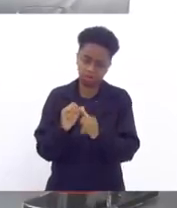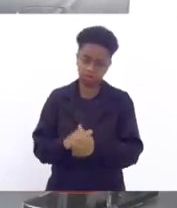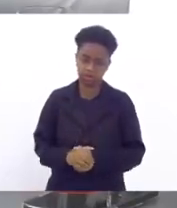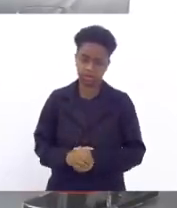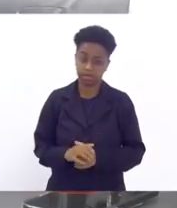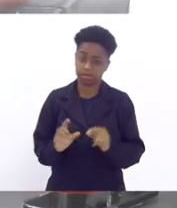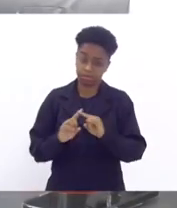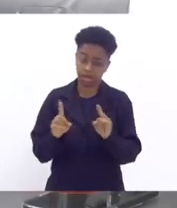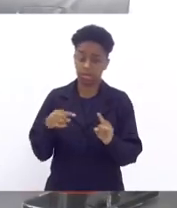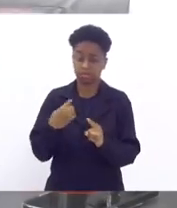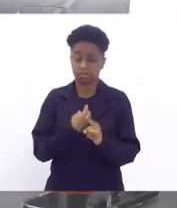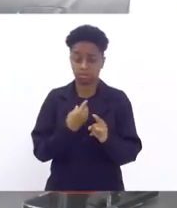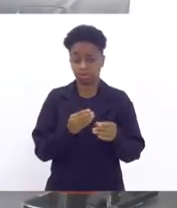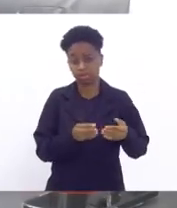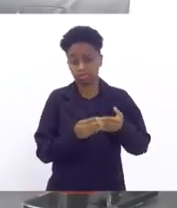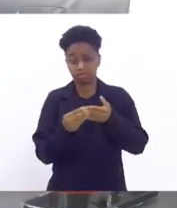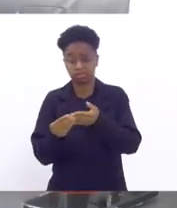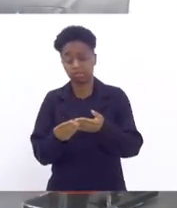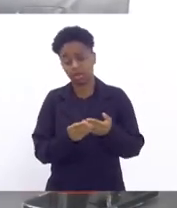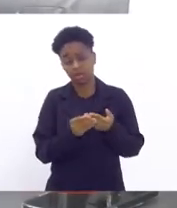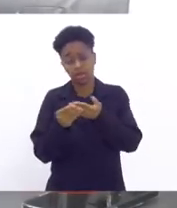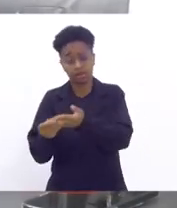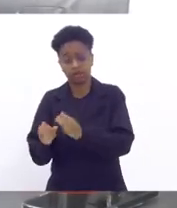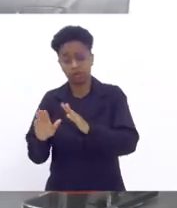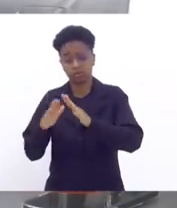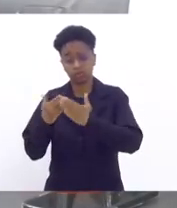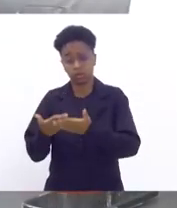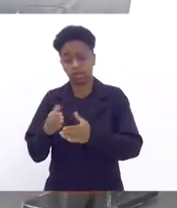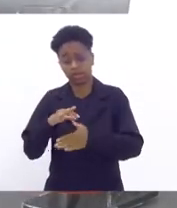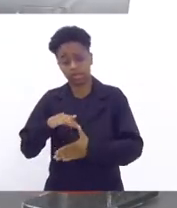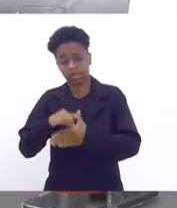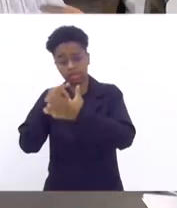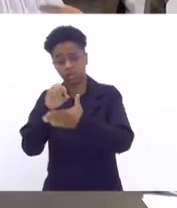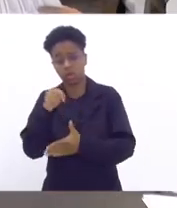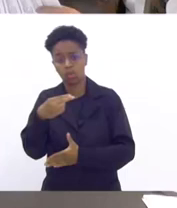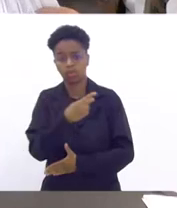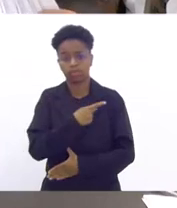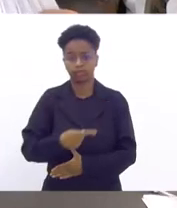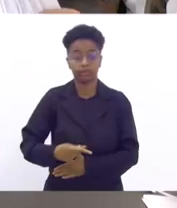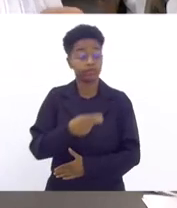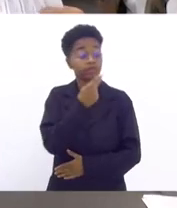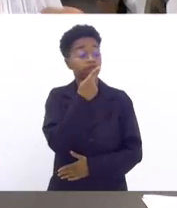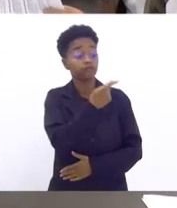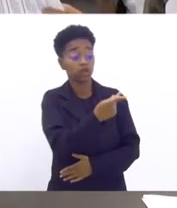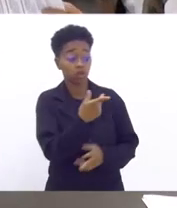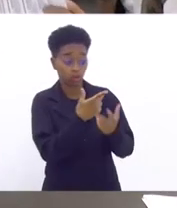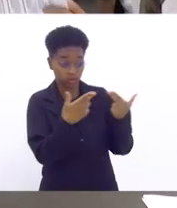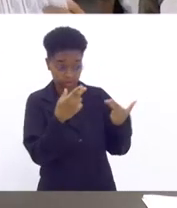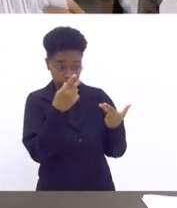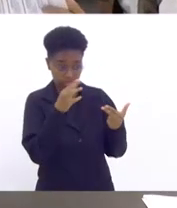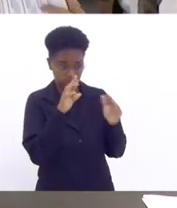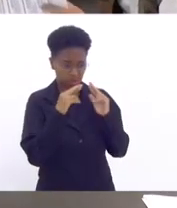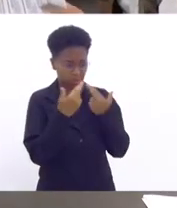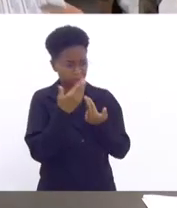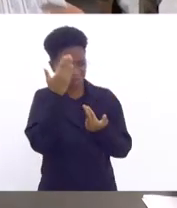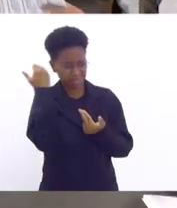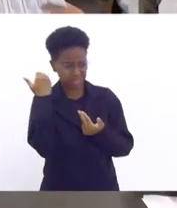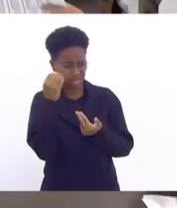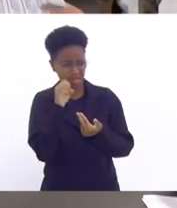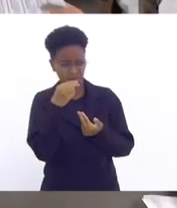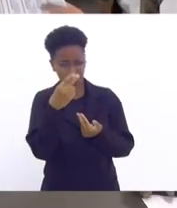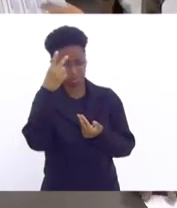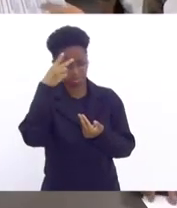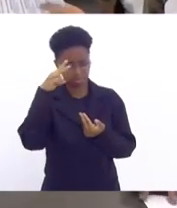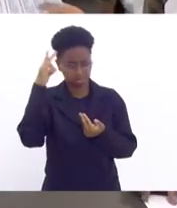ser objeto de um colégio líderes uma discussão com a presidência colocou uma questão na reunião passado ou na retrasada